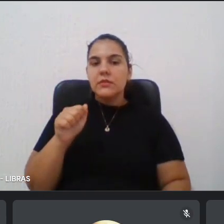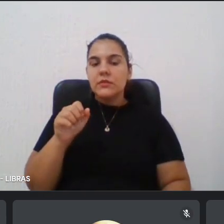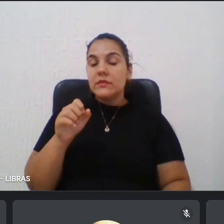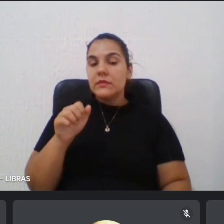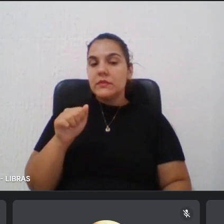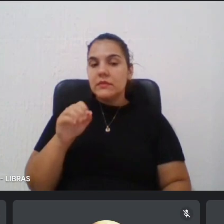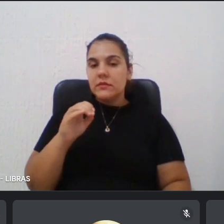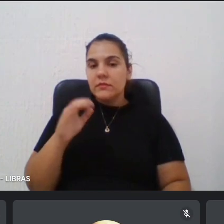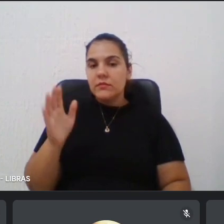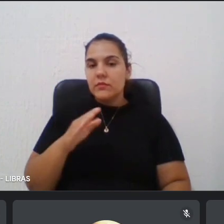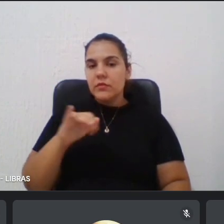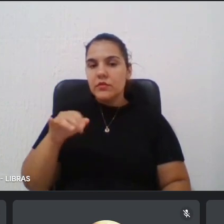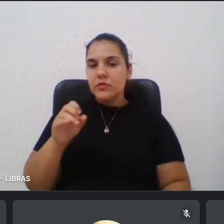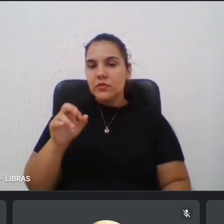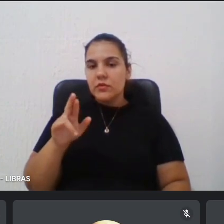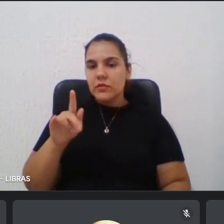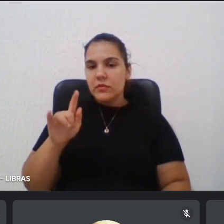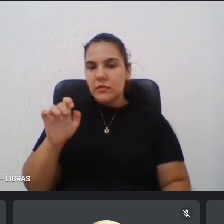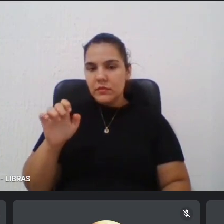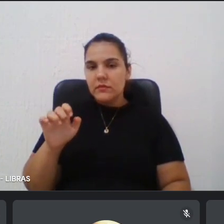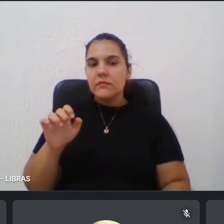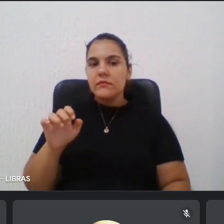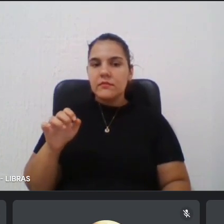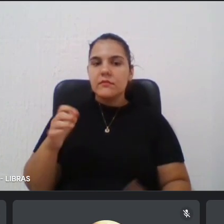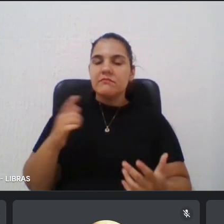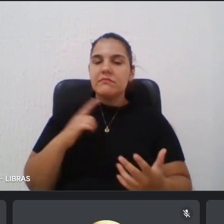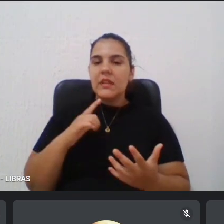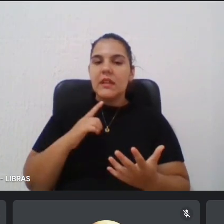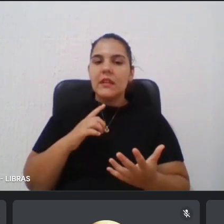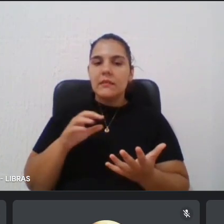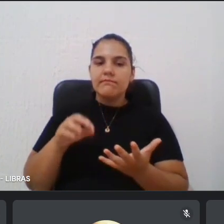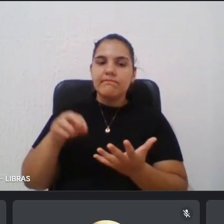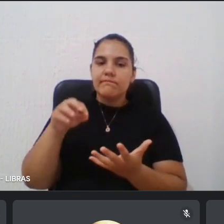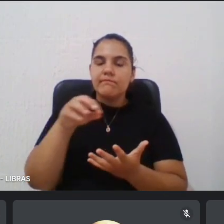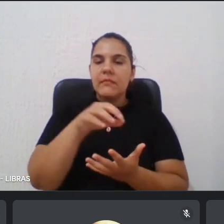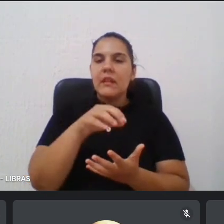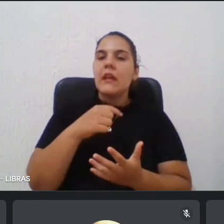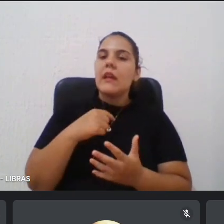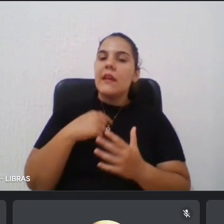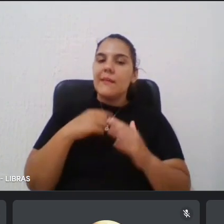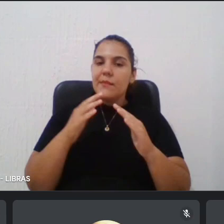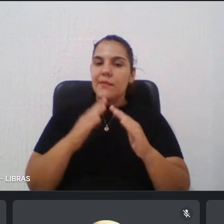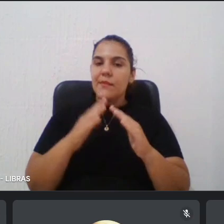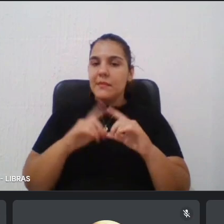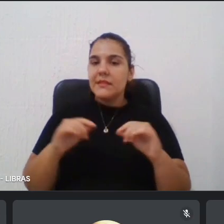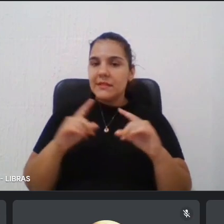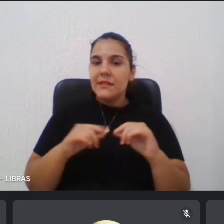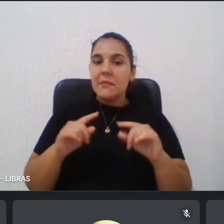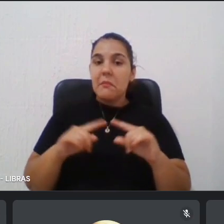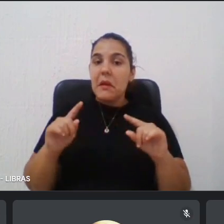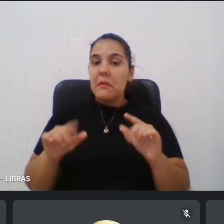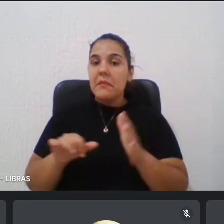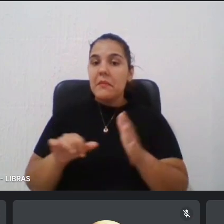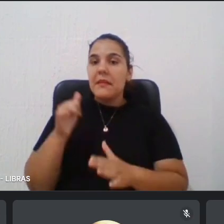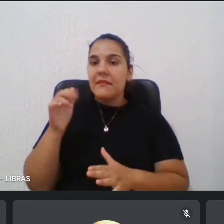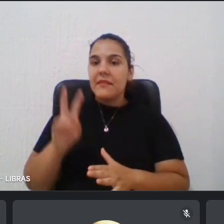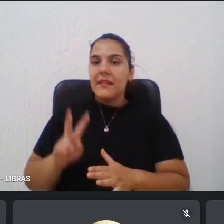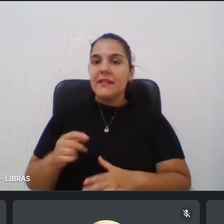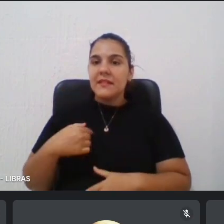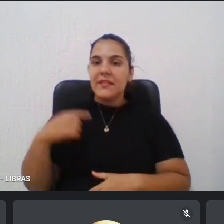E esses são pontos. Realmente, eu morei aqui em Brasília e nunca tinha visto na Chapada. Você acredita? E agora estou aproveitando.